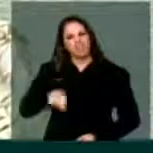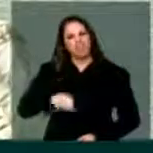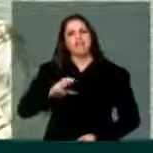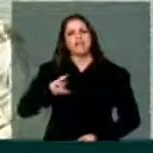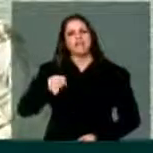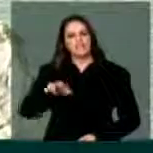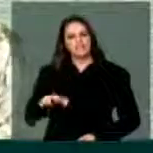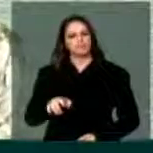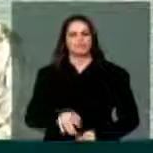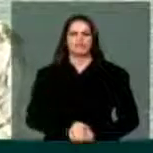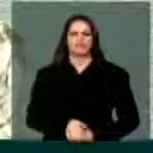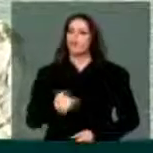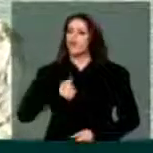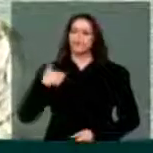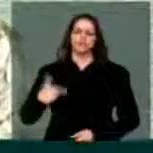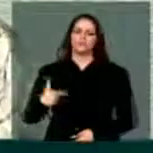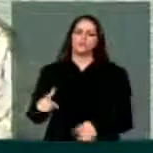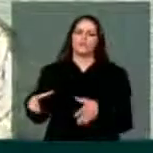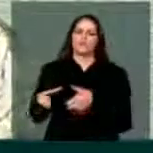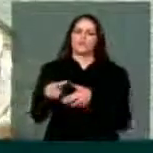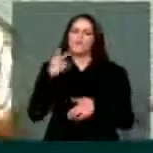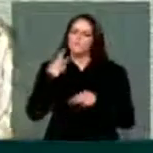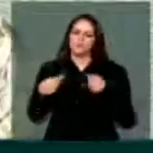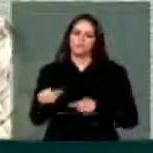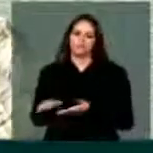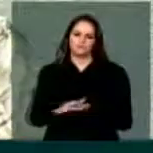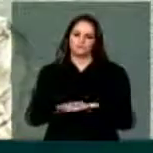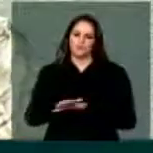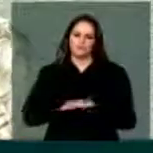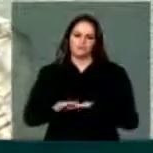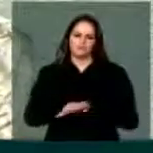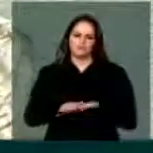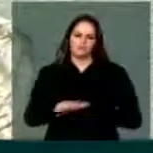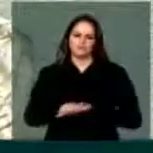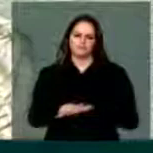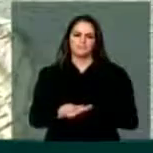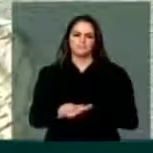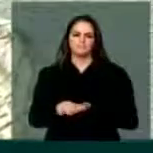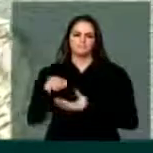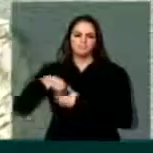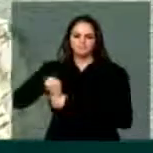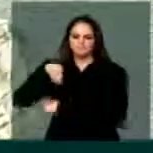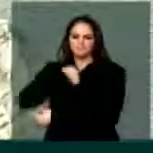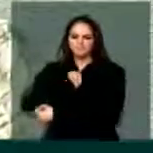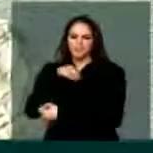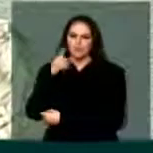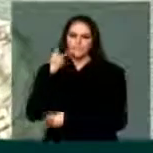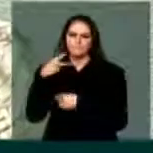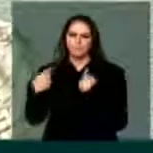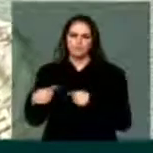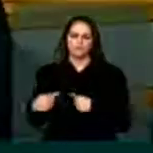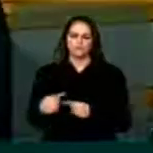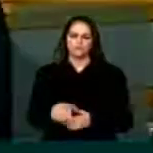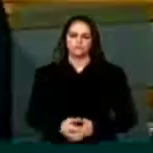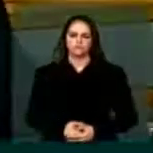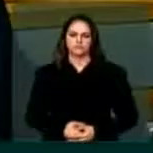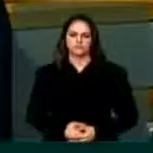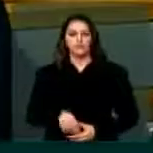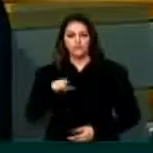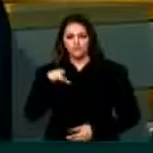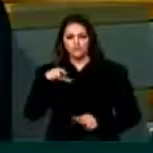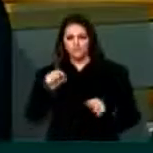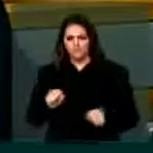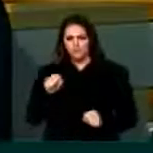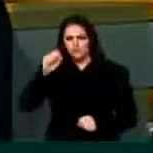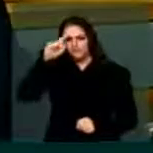Excelência, eu não tenho partido, eu não tenho conhecimento político, em momento algum eu vi Poderia isso. Você estar inventando